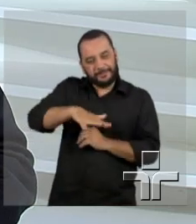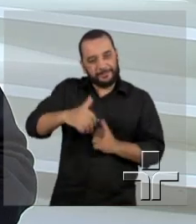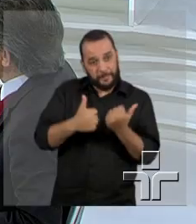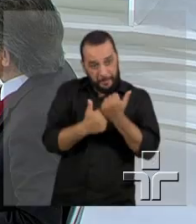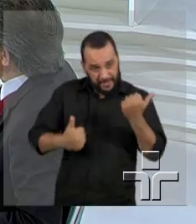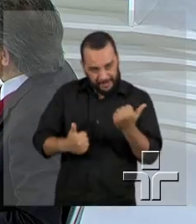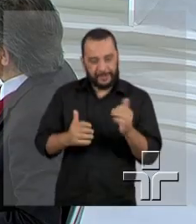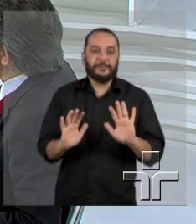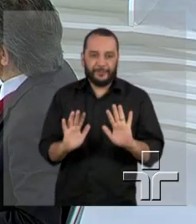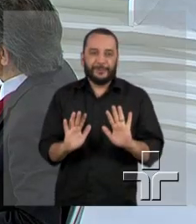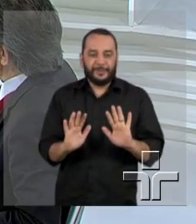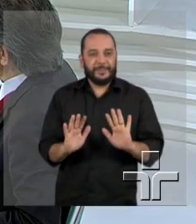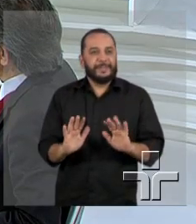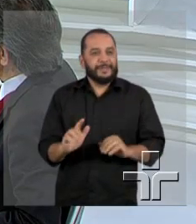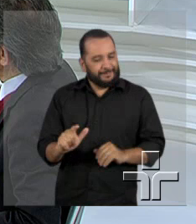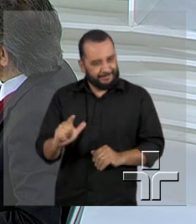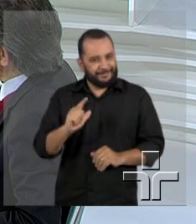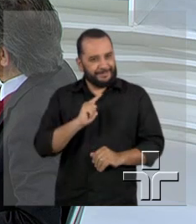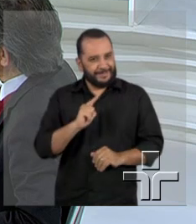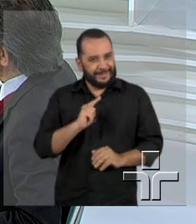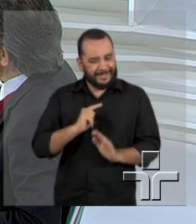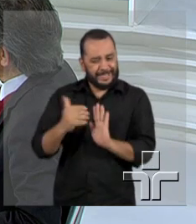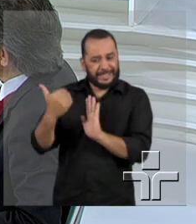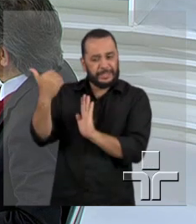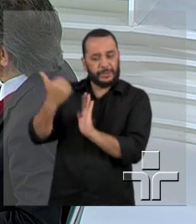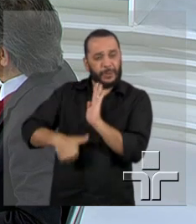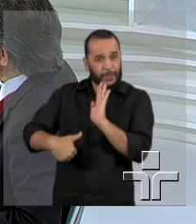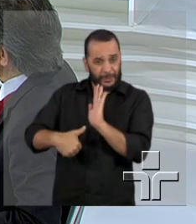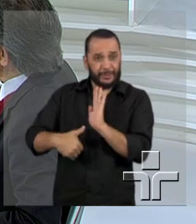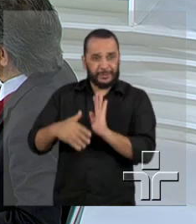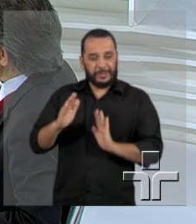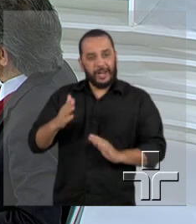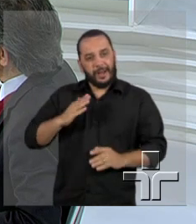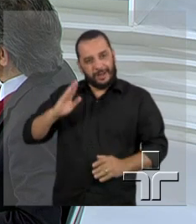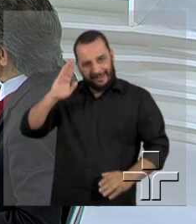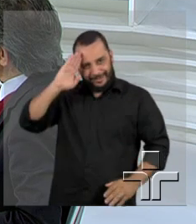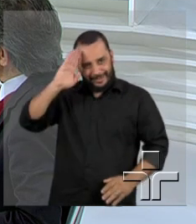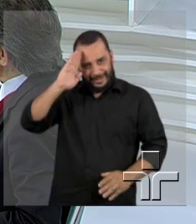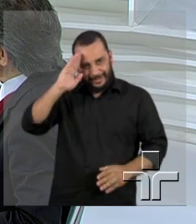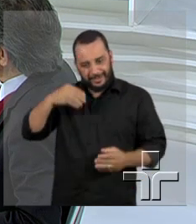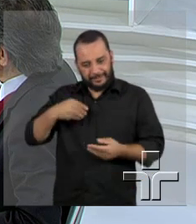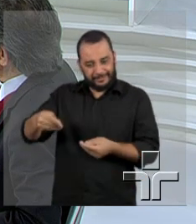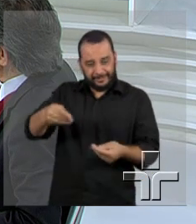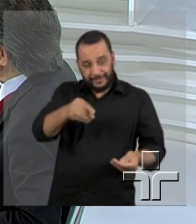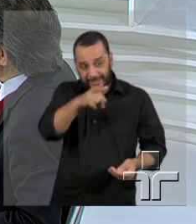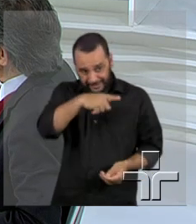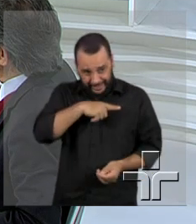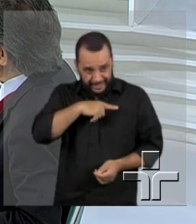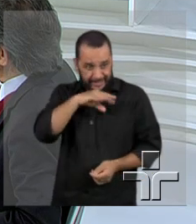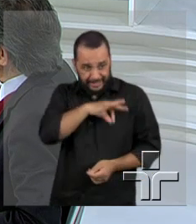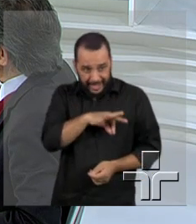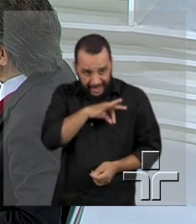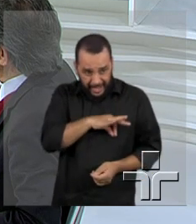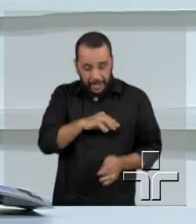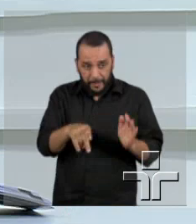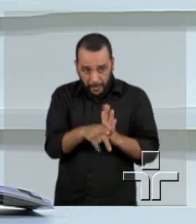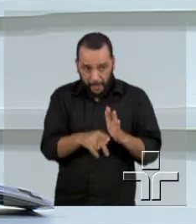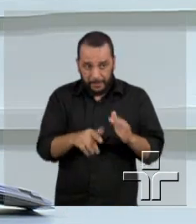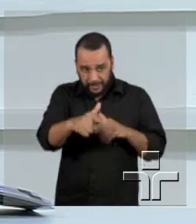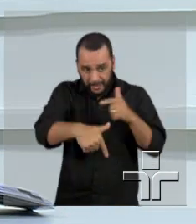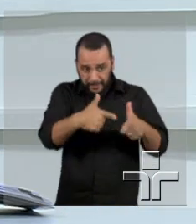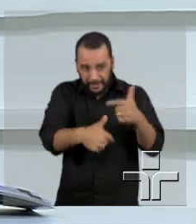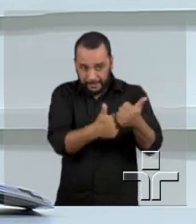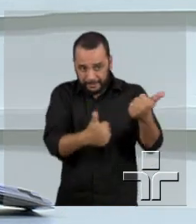dele, já recebem um desconto. O Exército manda uma cartinha, já que o senhor está recebendo um salário de ministro,